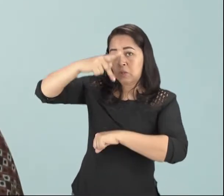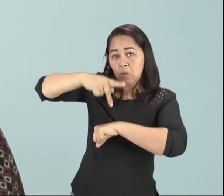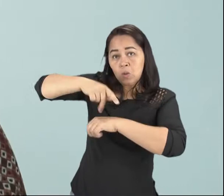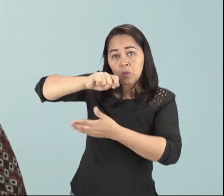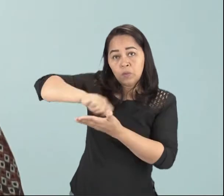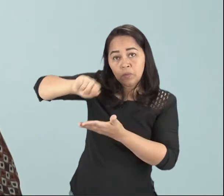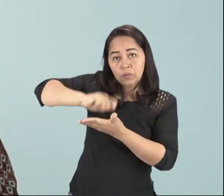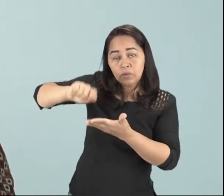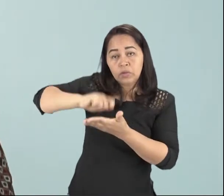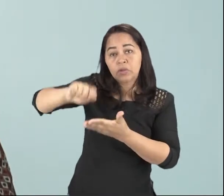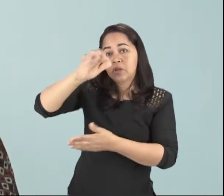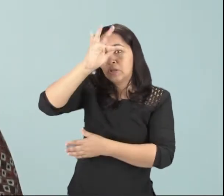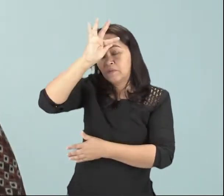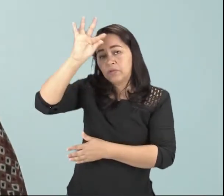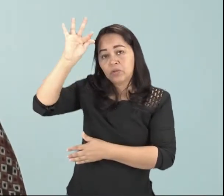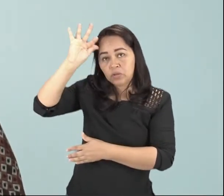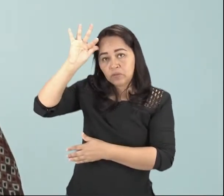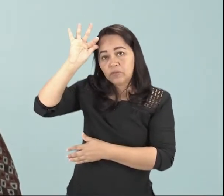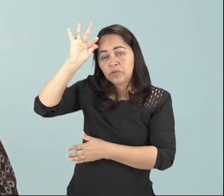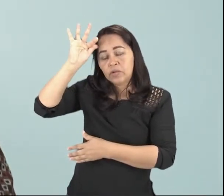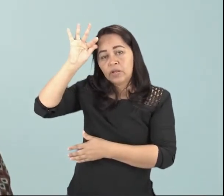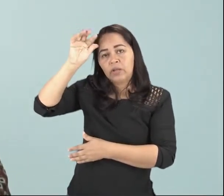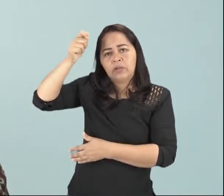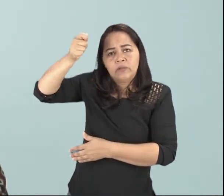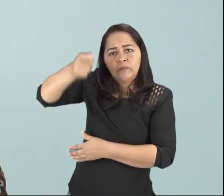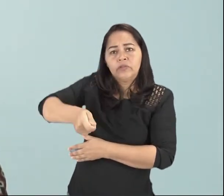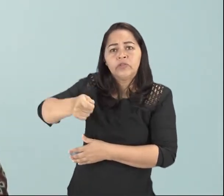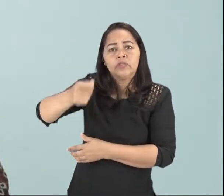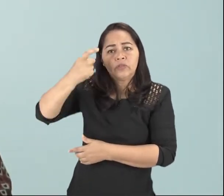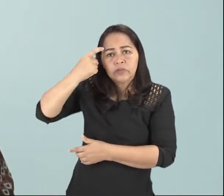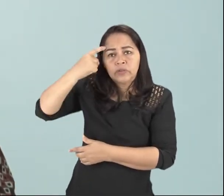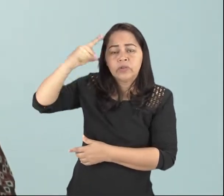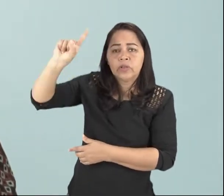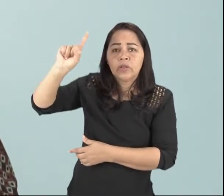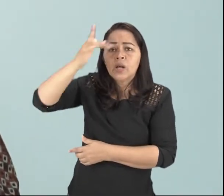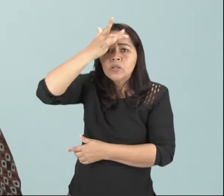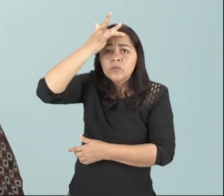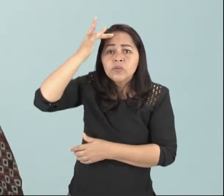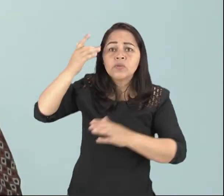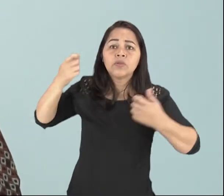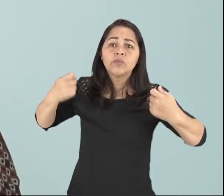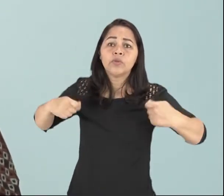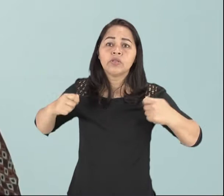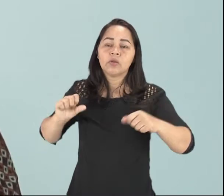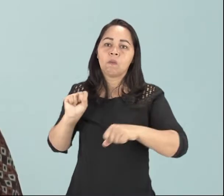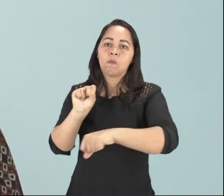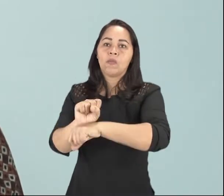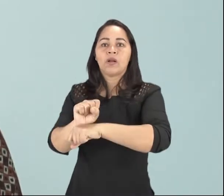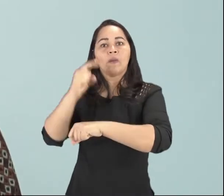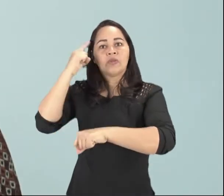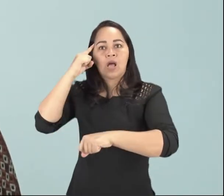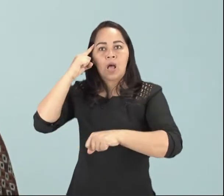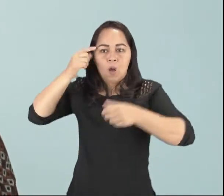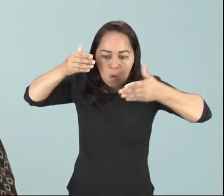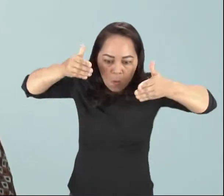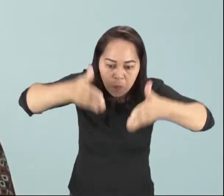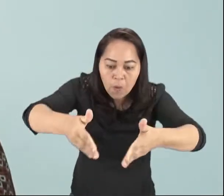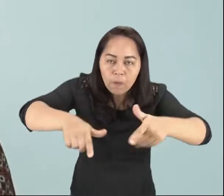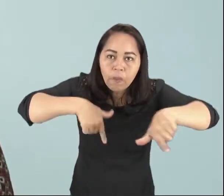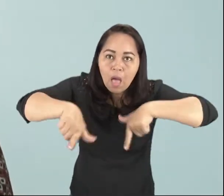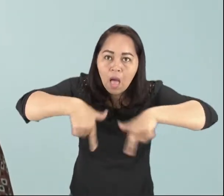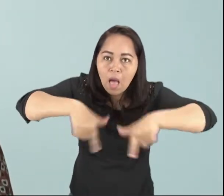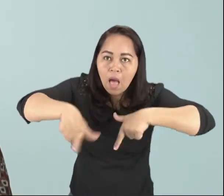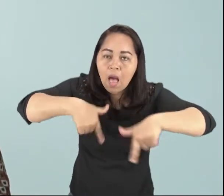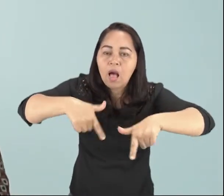esse filósofo italiano, ele defende essa ideia de que as pessoas devem parar de pensar somente no trabalho e começar